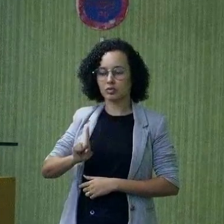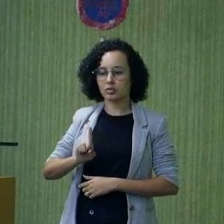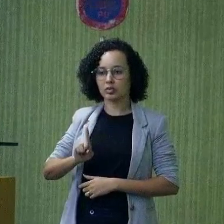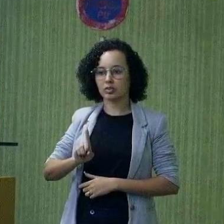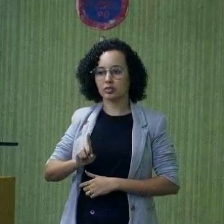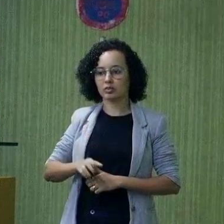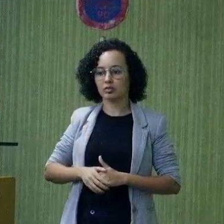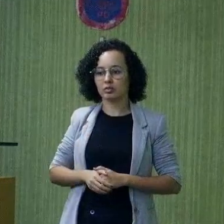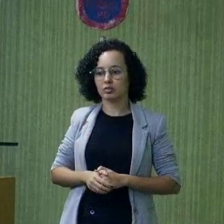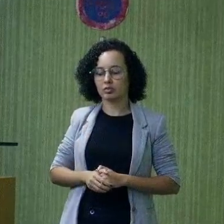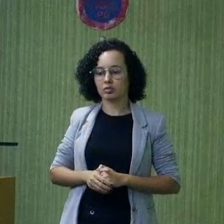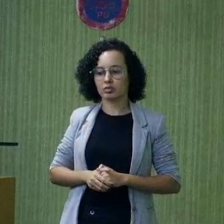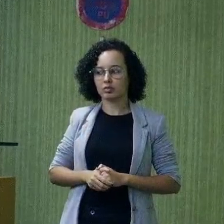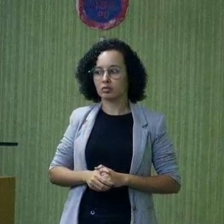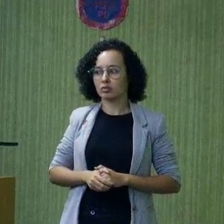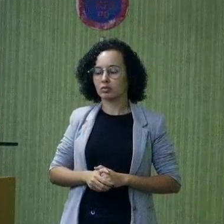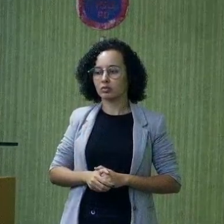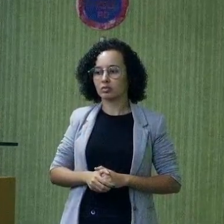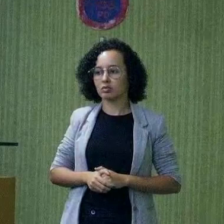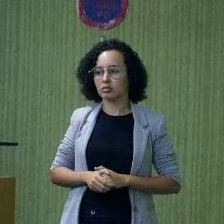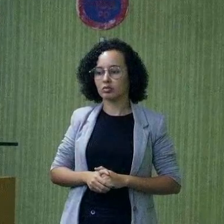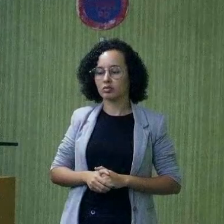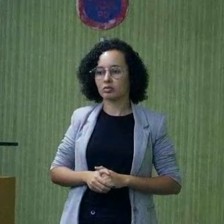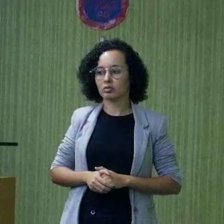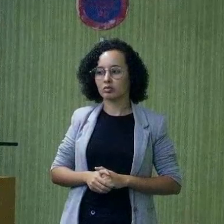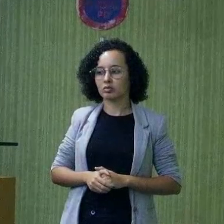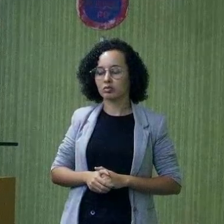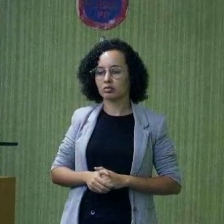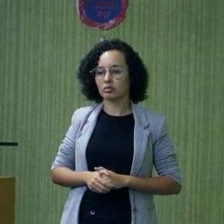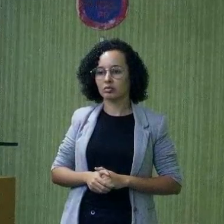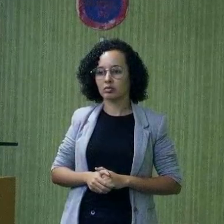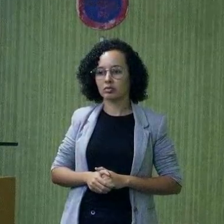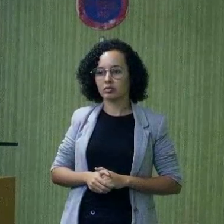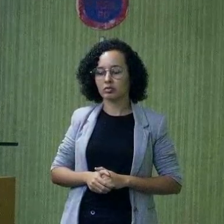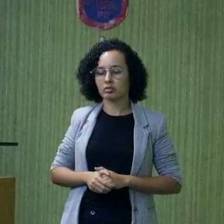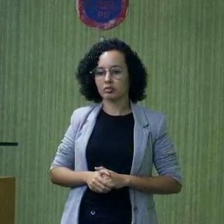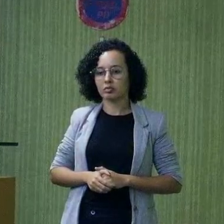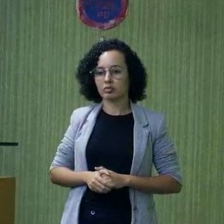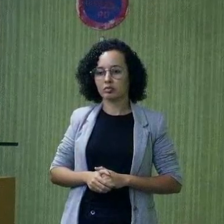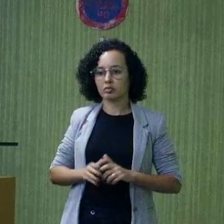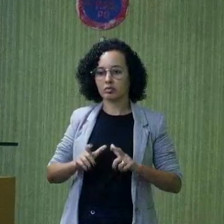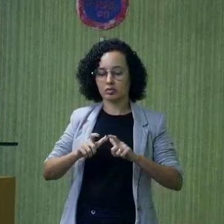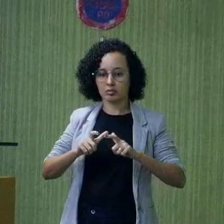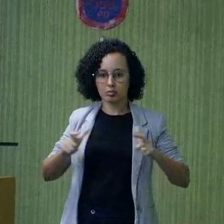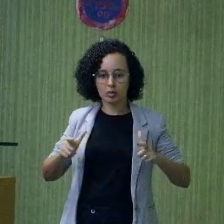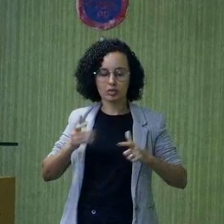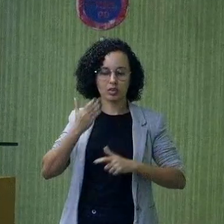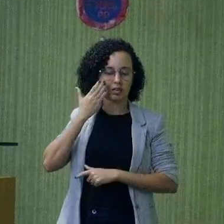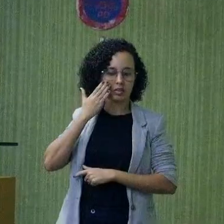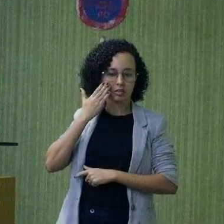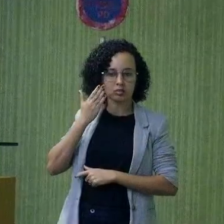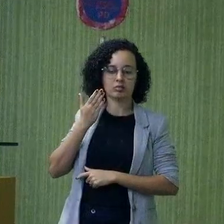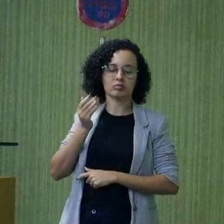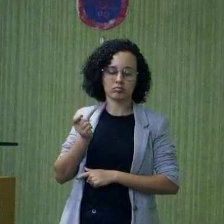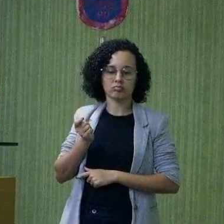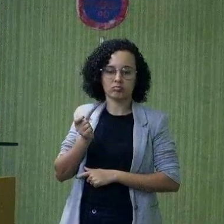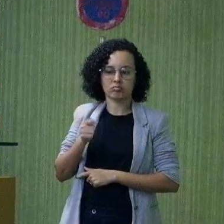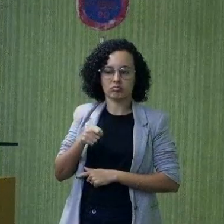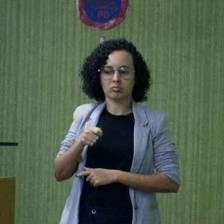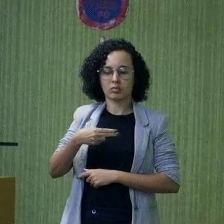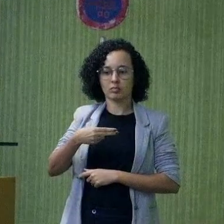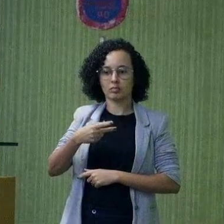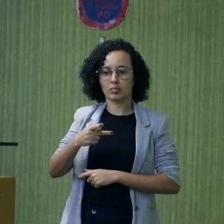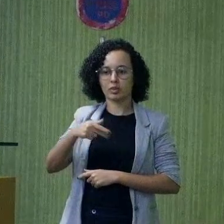sente em condições de responder nesse momento ninguém respondeu não tá certo mas acho que a grande maioria entendeu que deve sim o pne